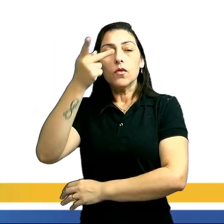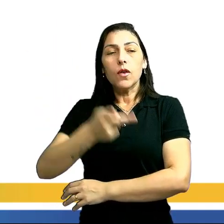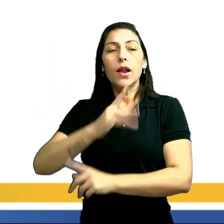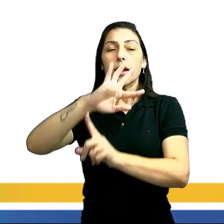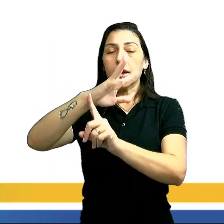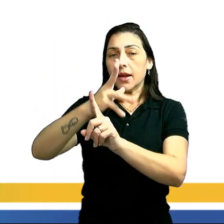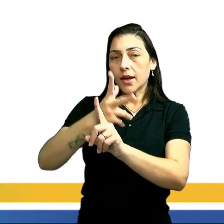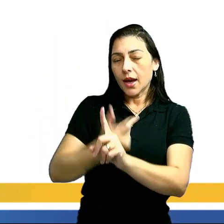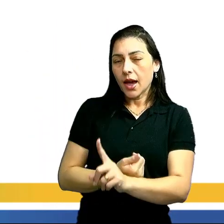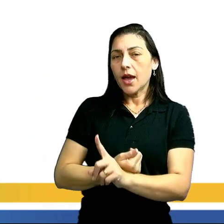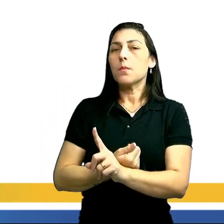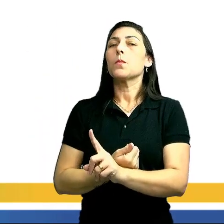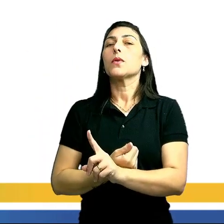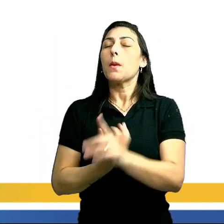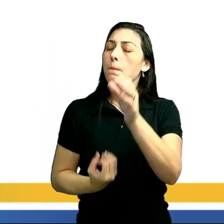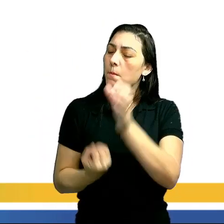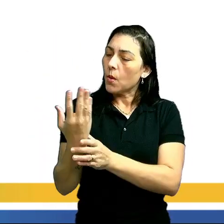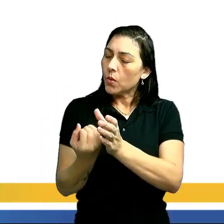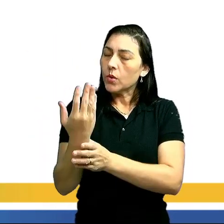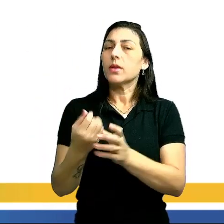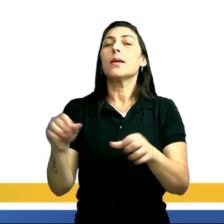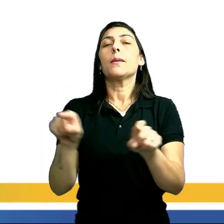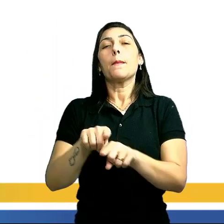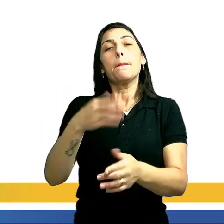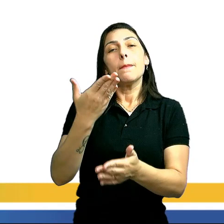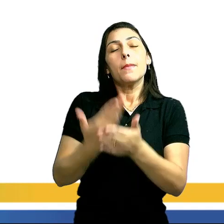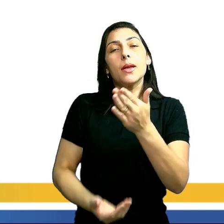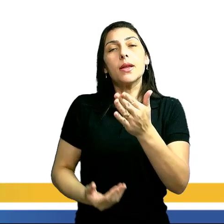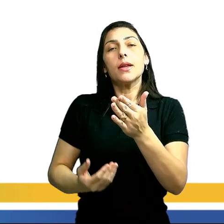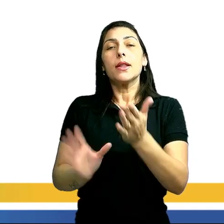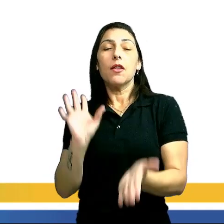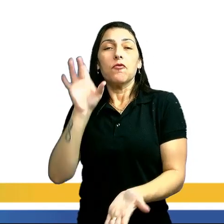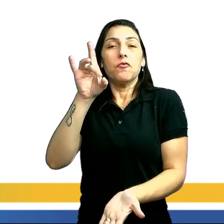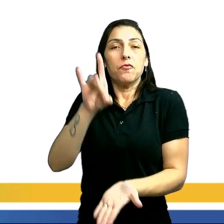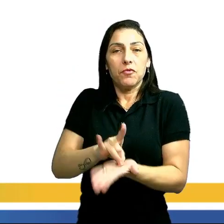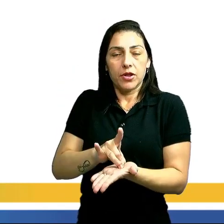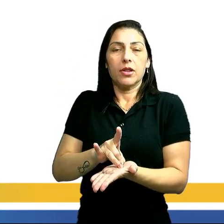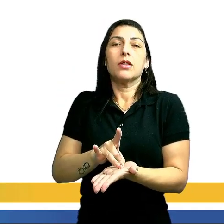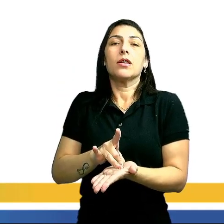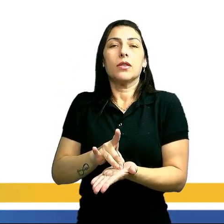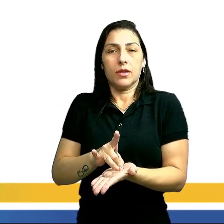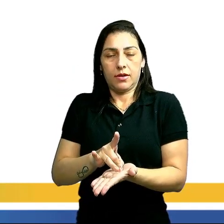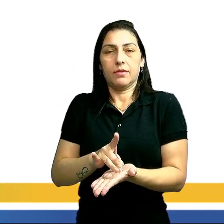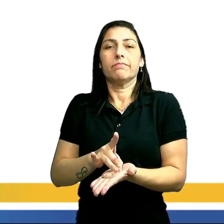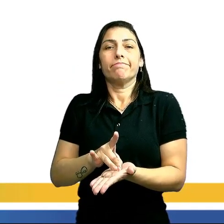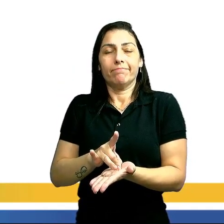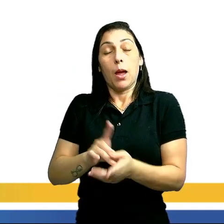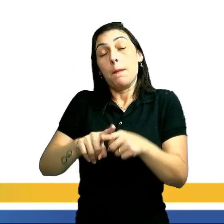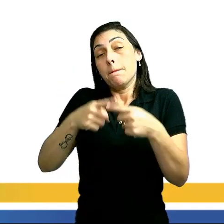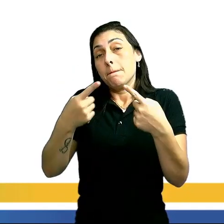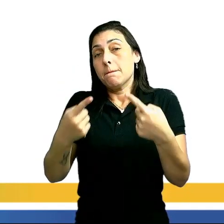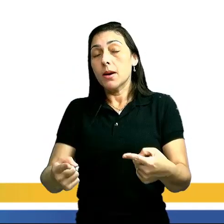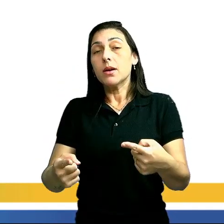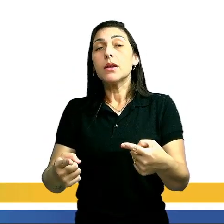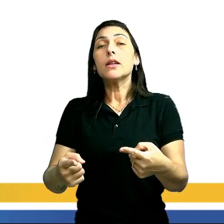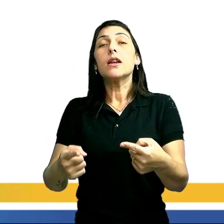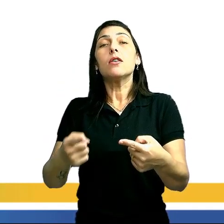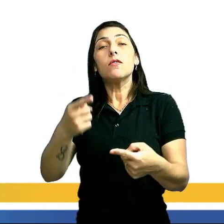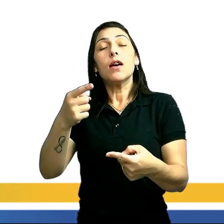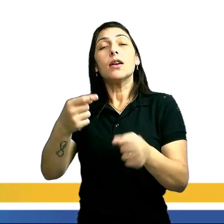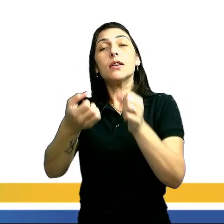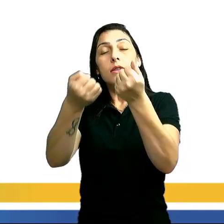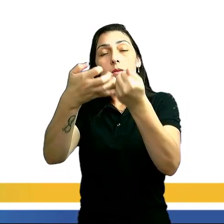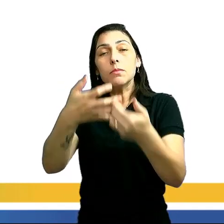arte, por ser muito reproduzida, ela acaba perdendo sua originalidade, sua áurea, mas aí ele vai